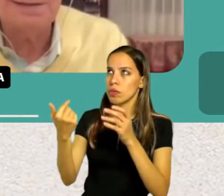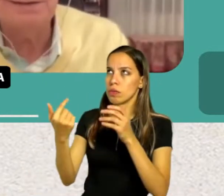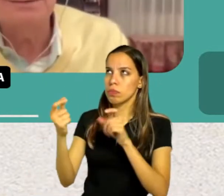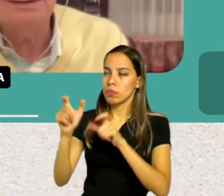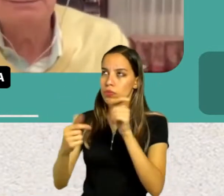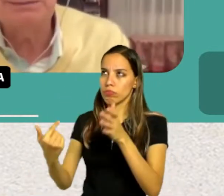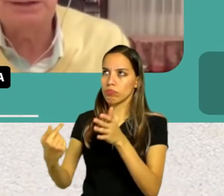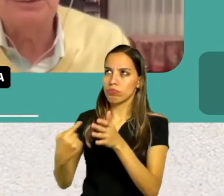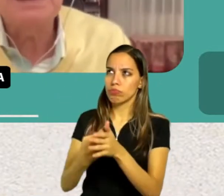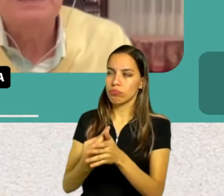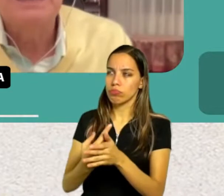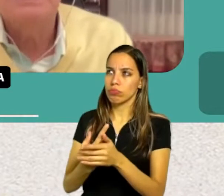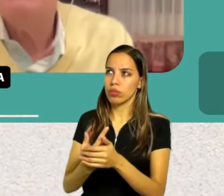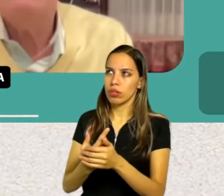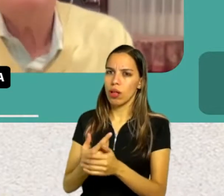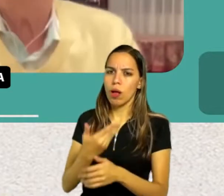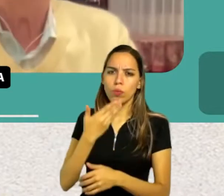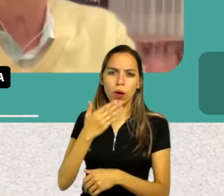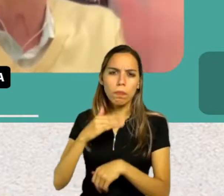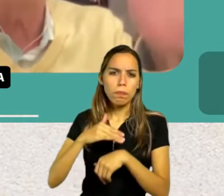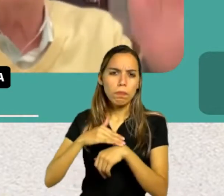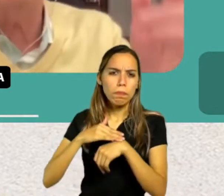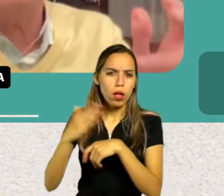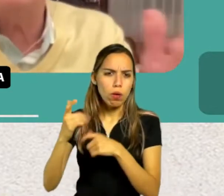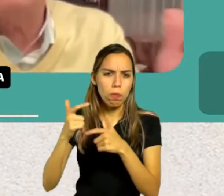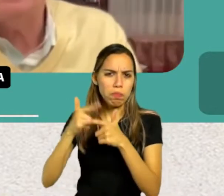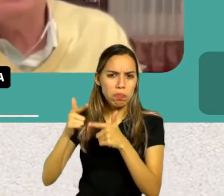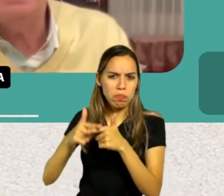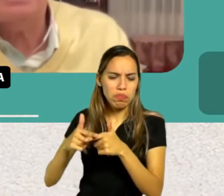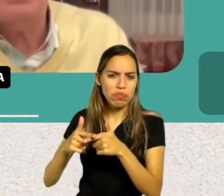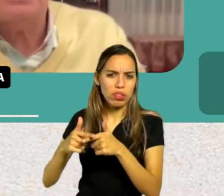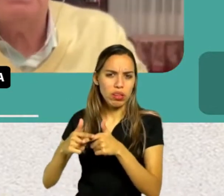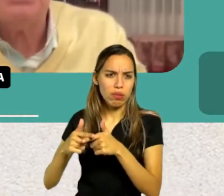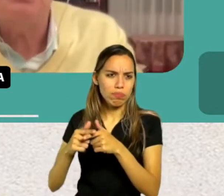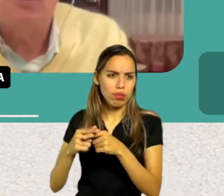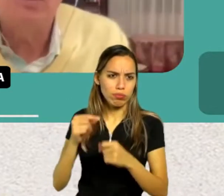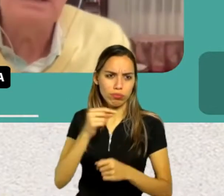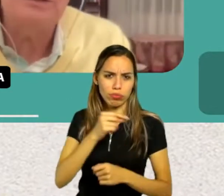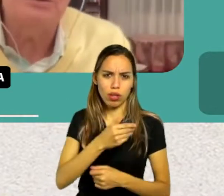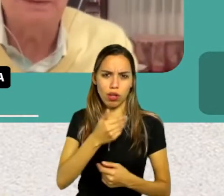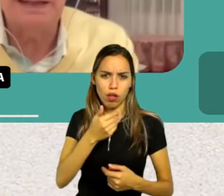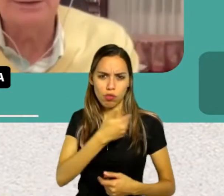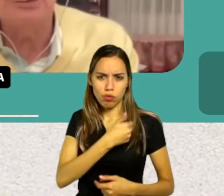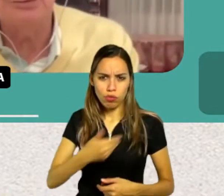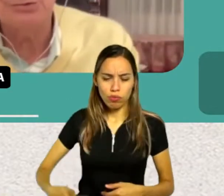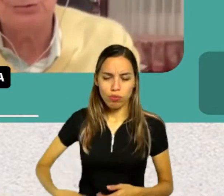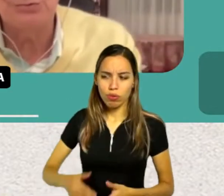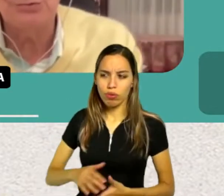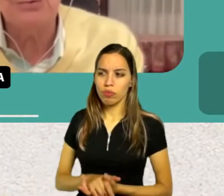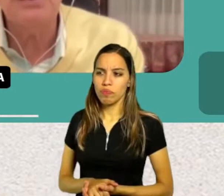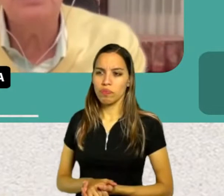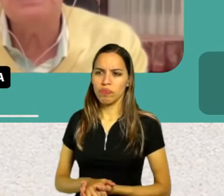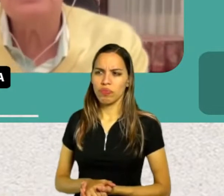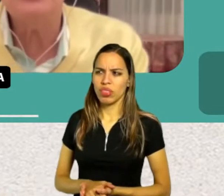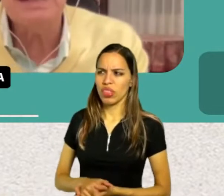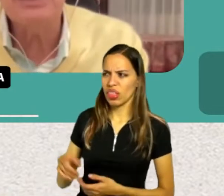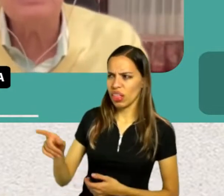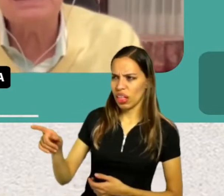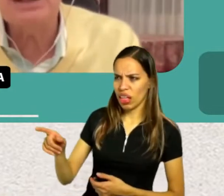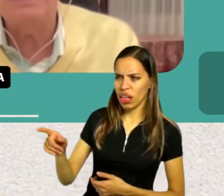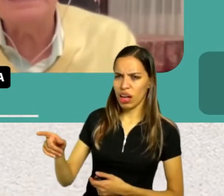União Brasil, é a mesma coisa. É o maior programa de... Que é isso? Isso é uma esmola comparado com o SUS. O SUS